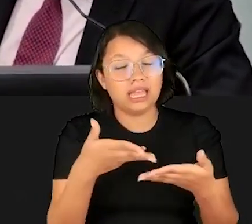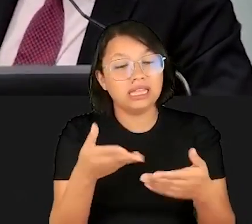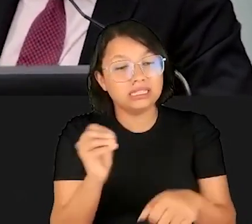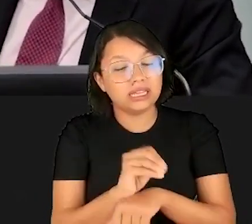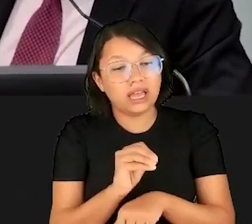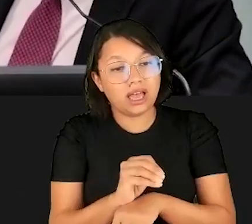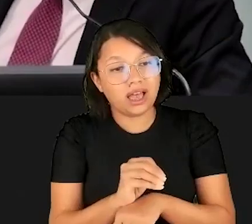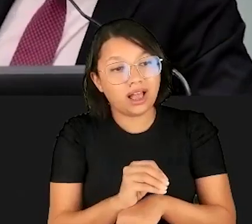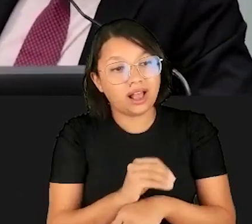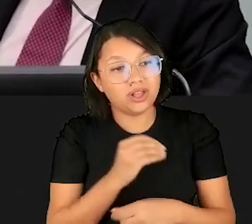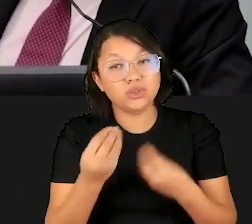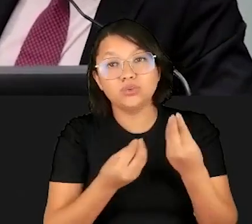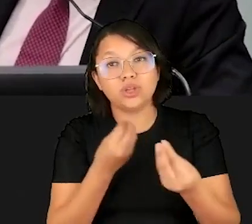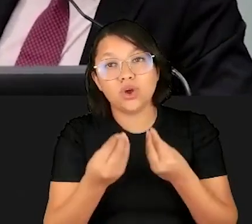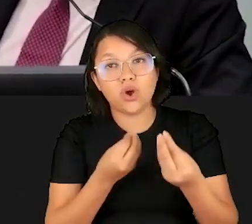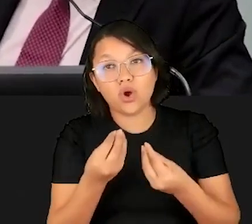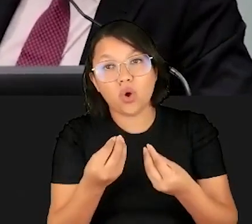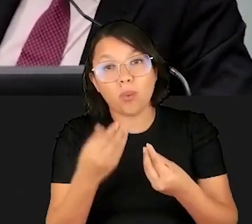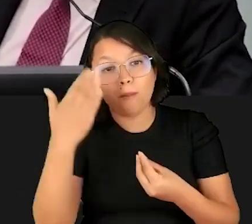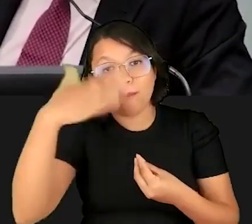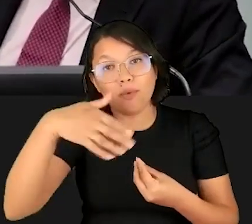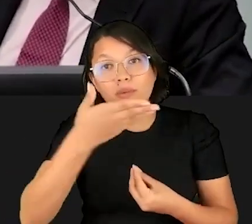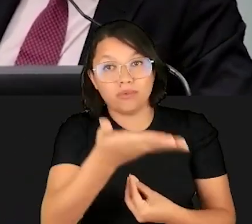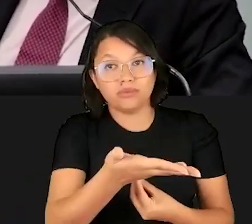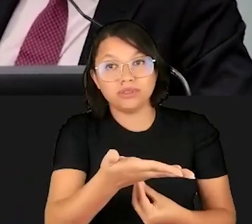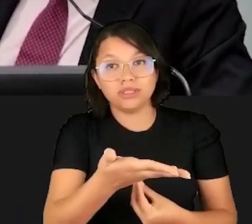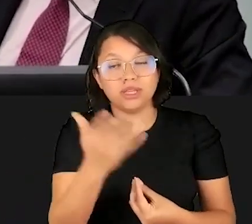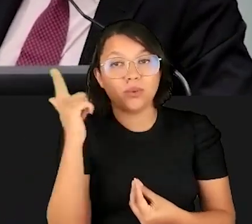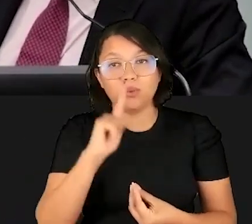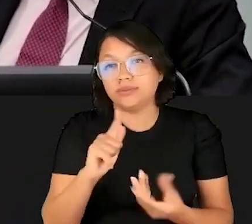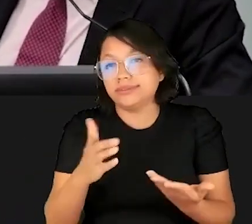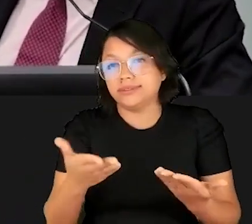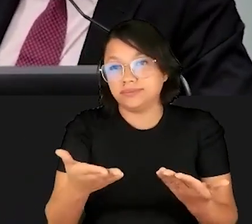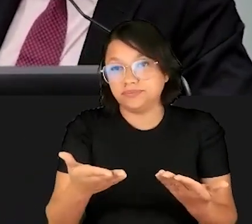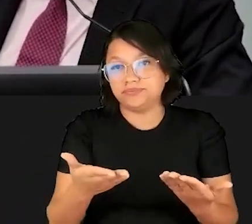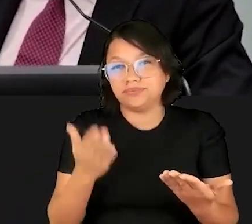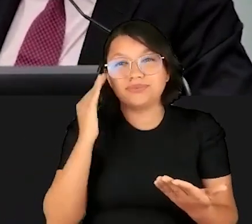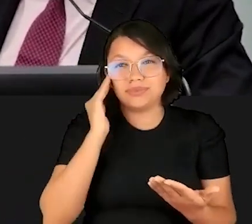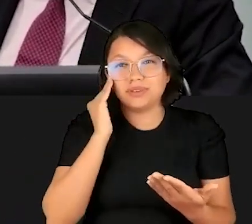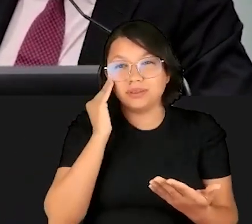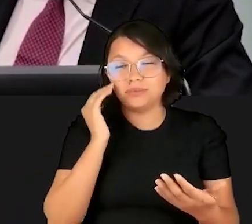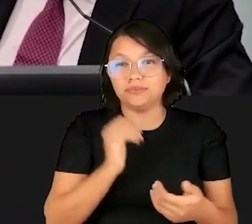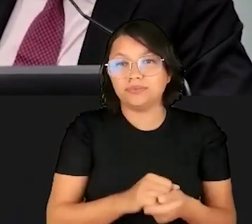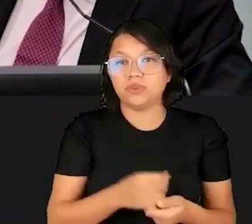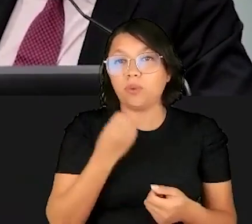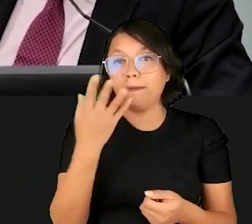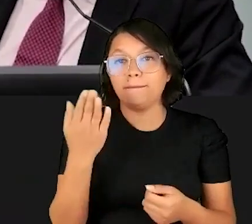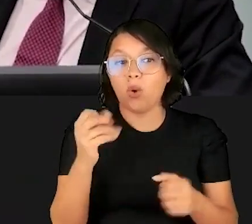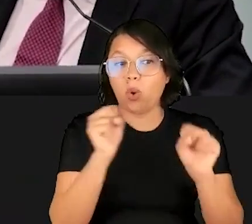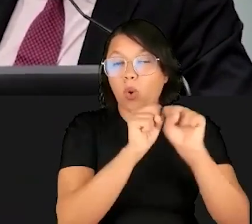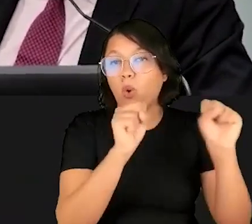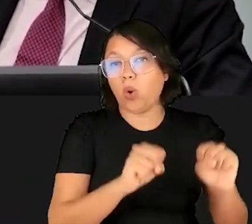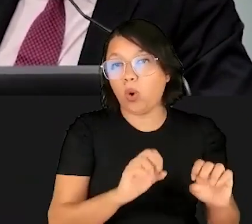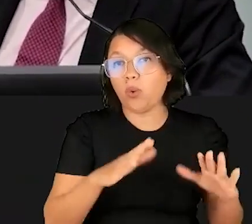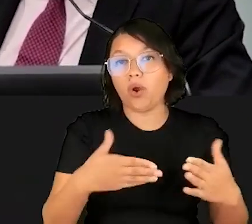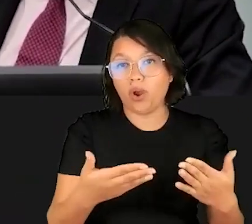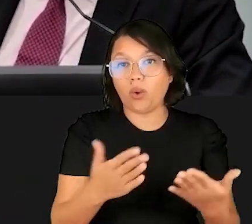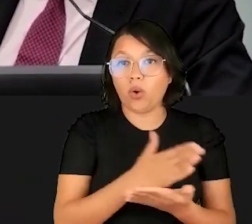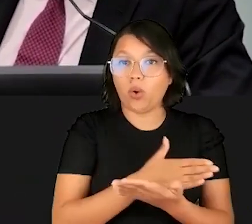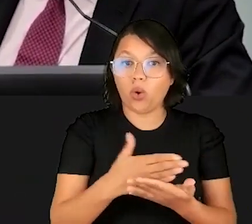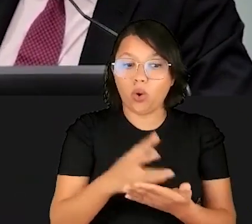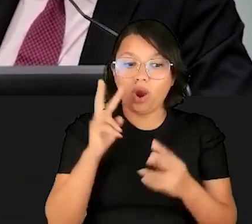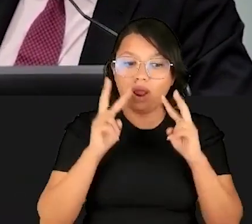que você não pode judicializar isso, por exemplo. É desvantajoso para o sistema, né? Então, é algo que a gente tem que começar a